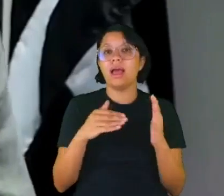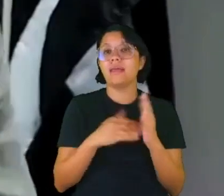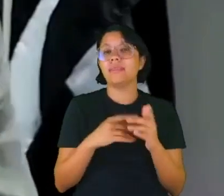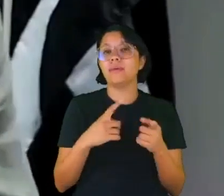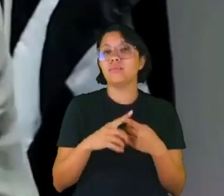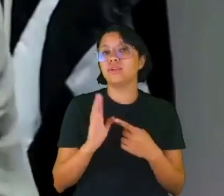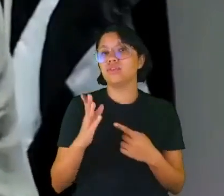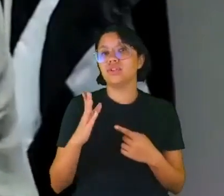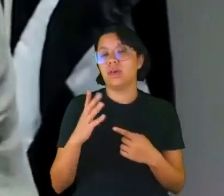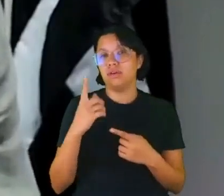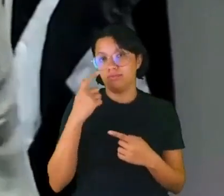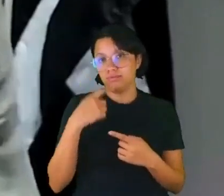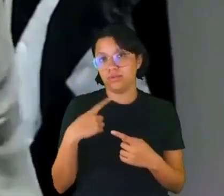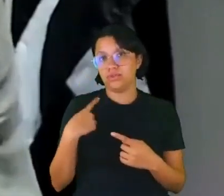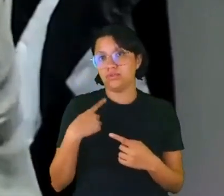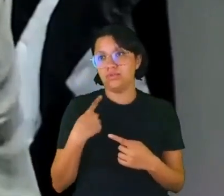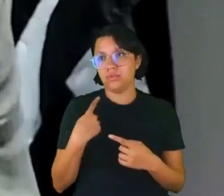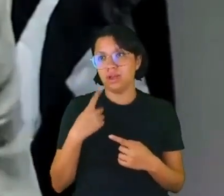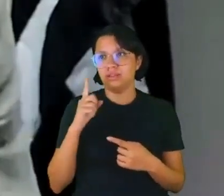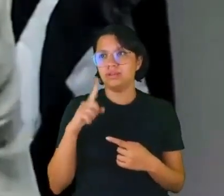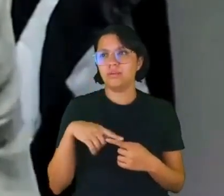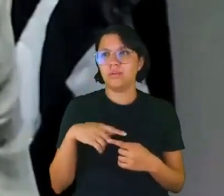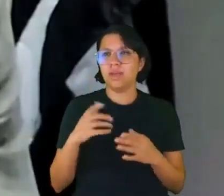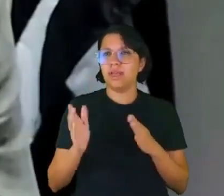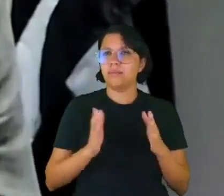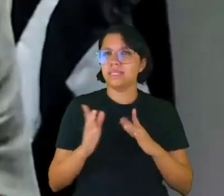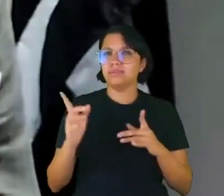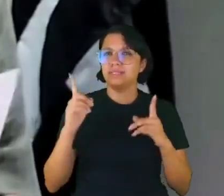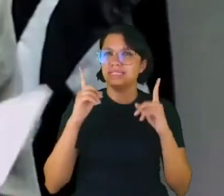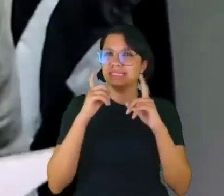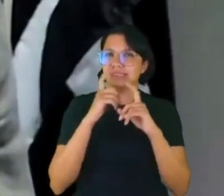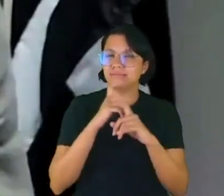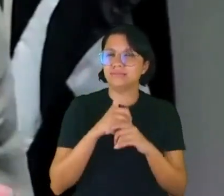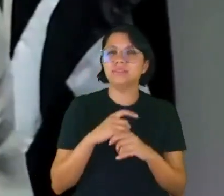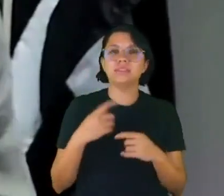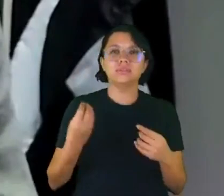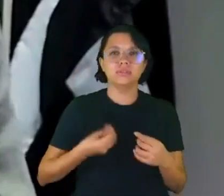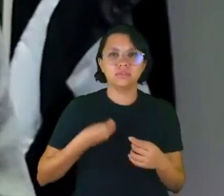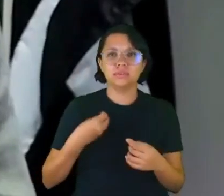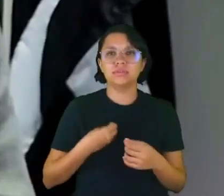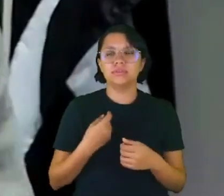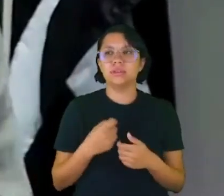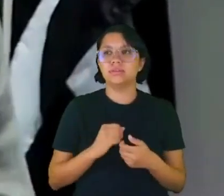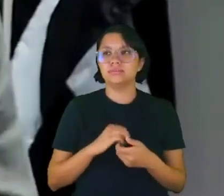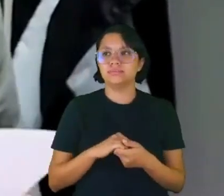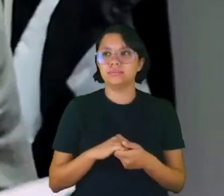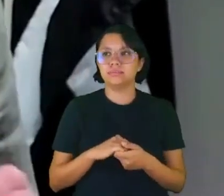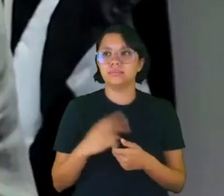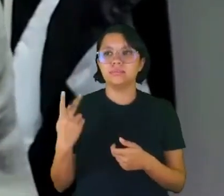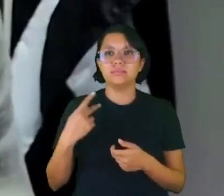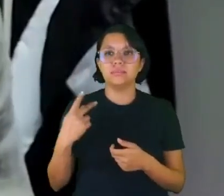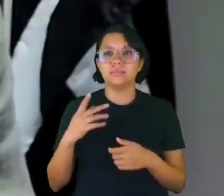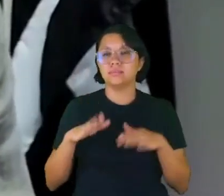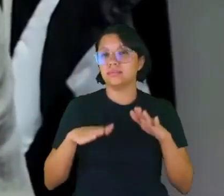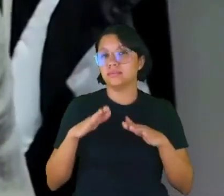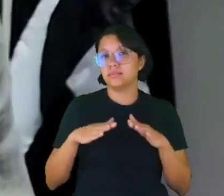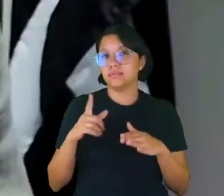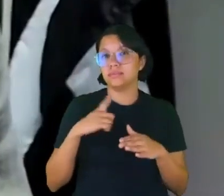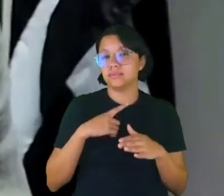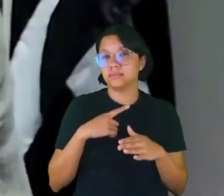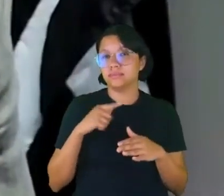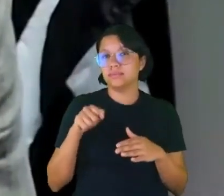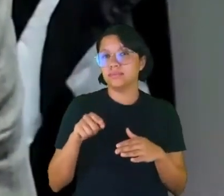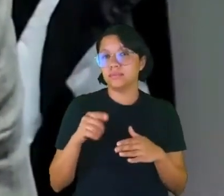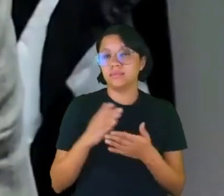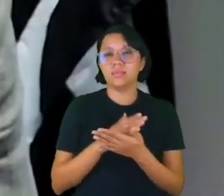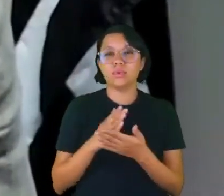advoguei. Realmente é uma situação muito delicada que nós estamos vivendo. E nós, de vez em quando, nós temos